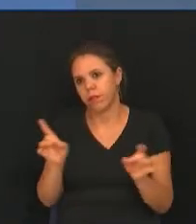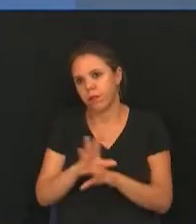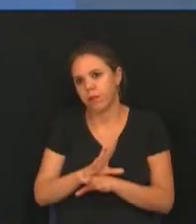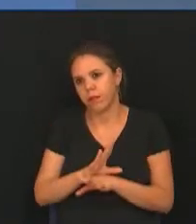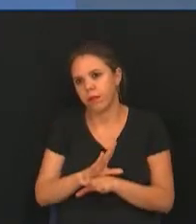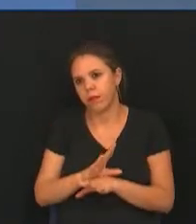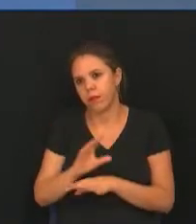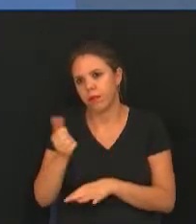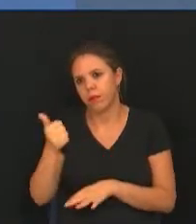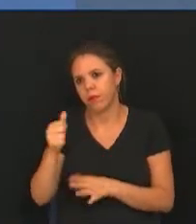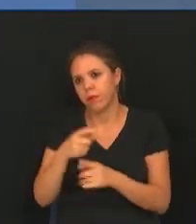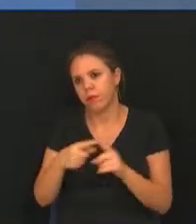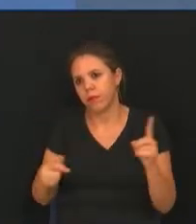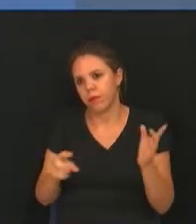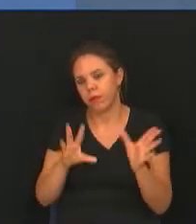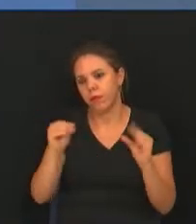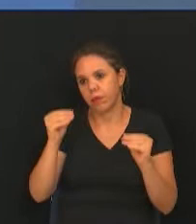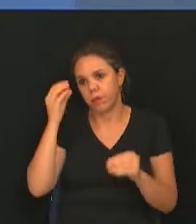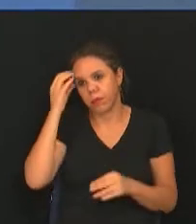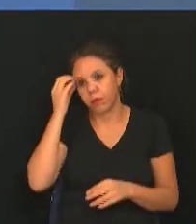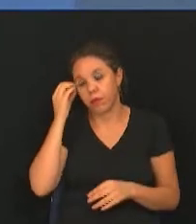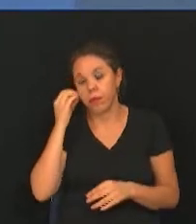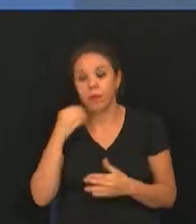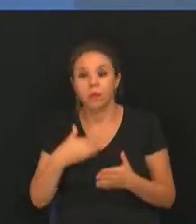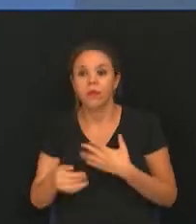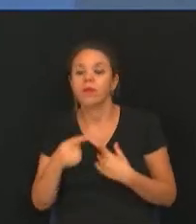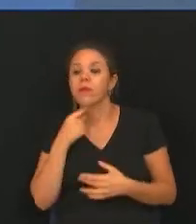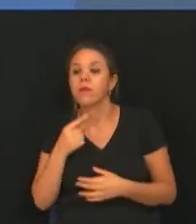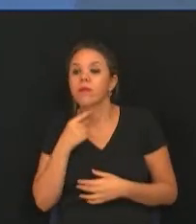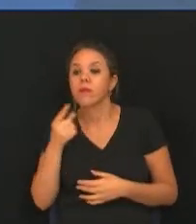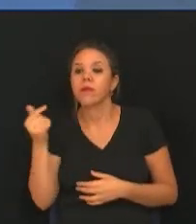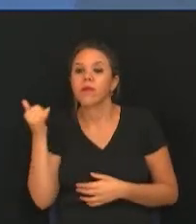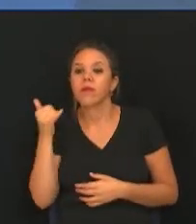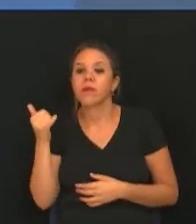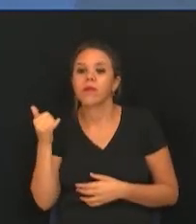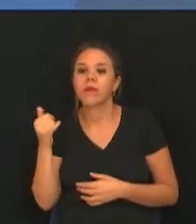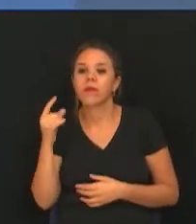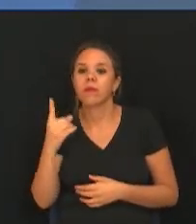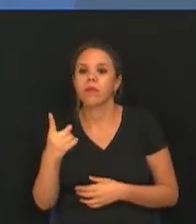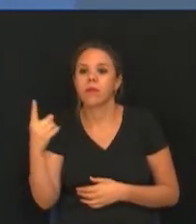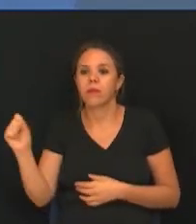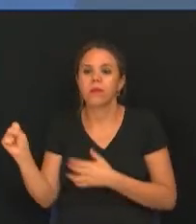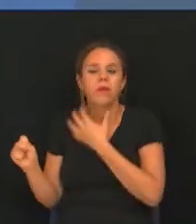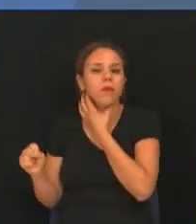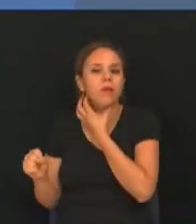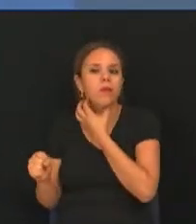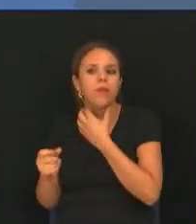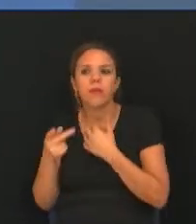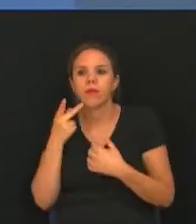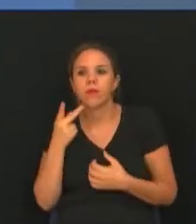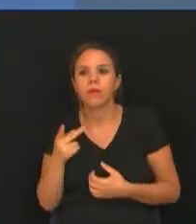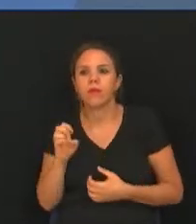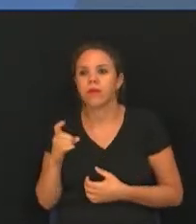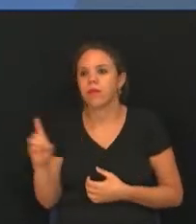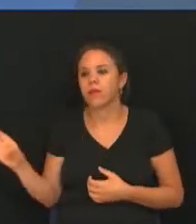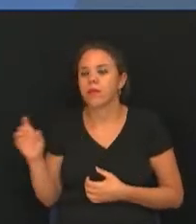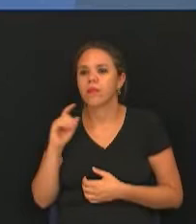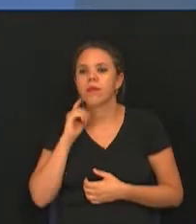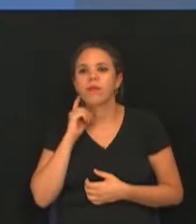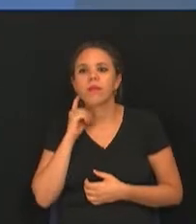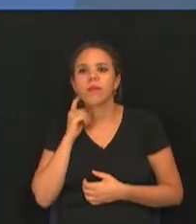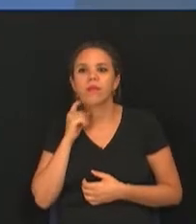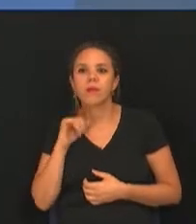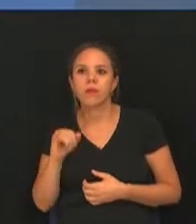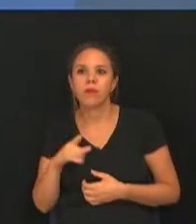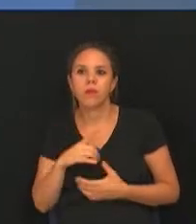das 11h30 da noite. Qualquer dúvida, o telefone 118, que é o Fale Conosco da INDEC, e ainda, se